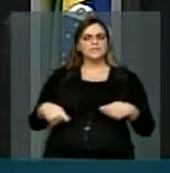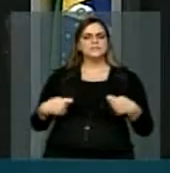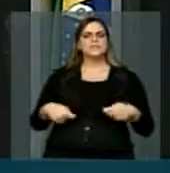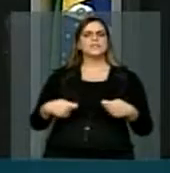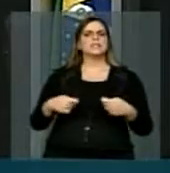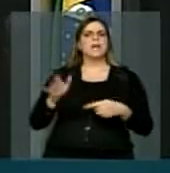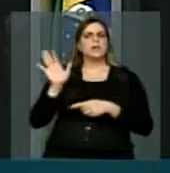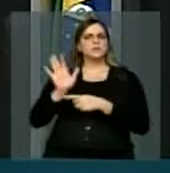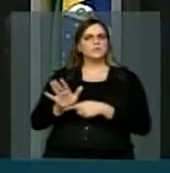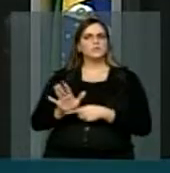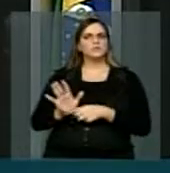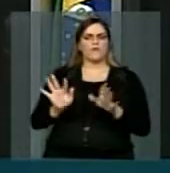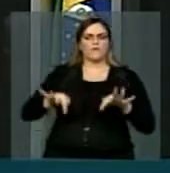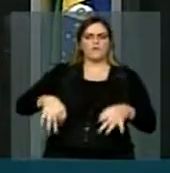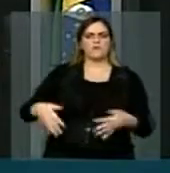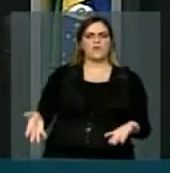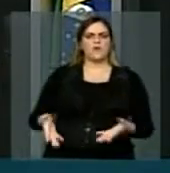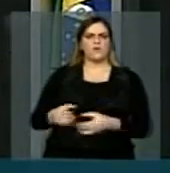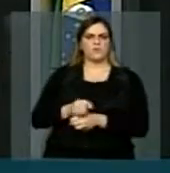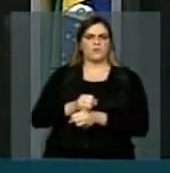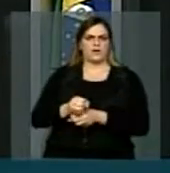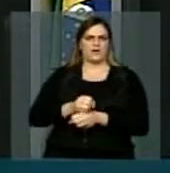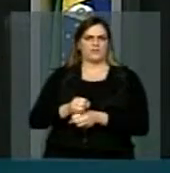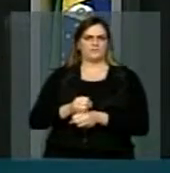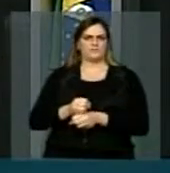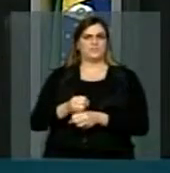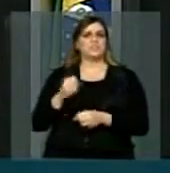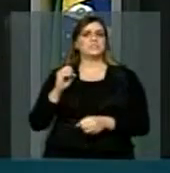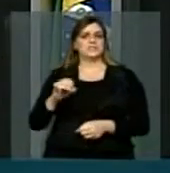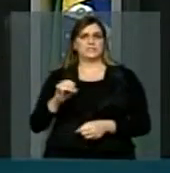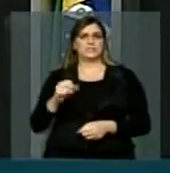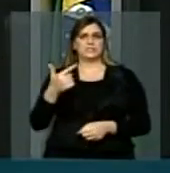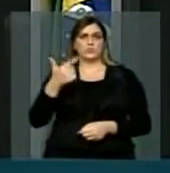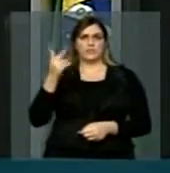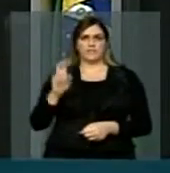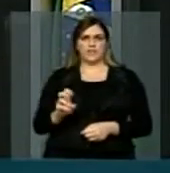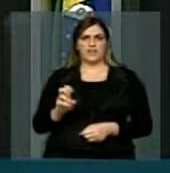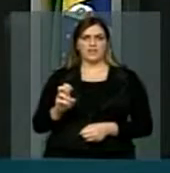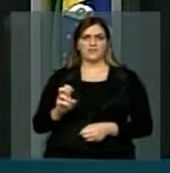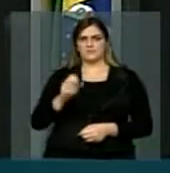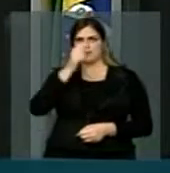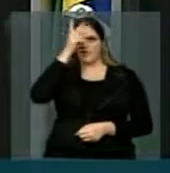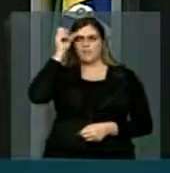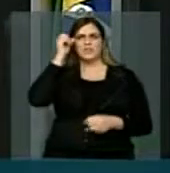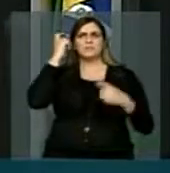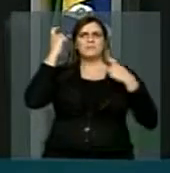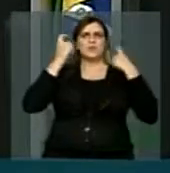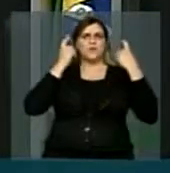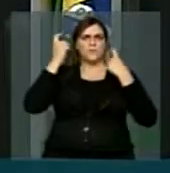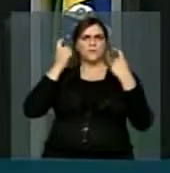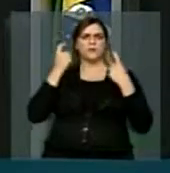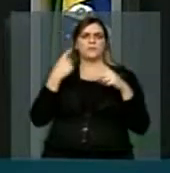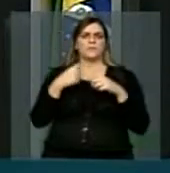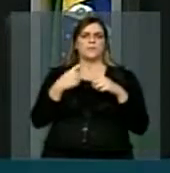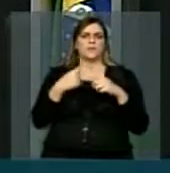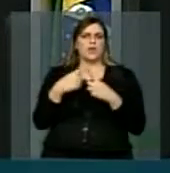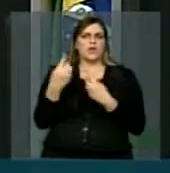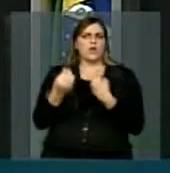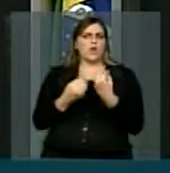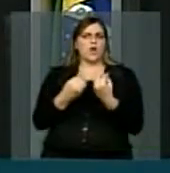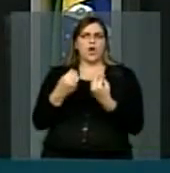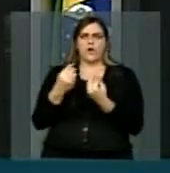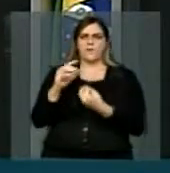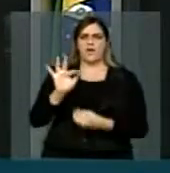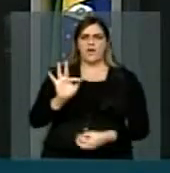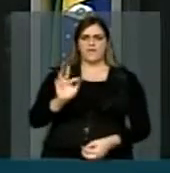final deste ano, deste mandato. Os prefeitos que estão reeleitos, eles estão preocupados em poderem, diante da queda